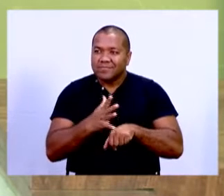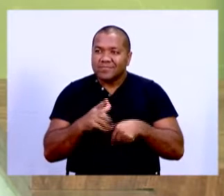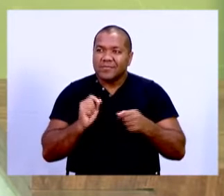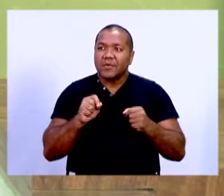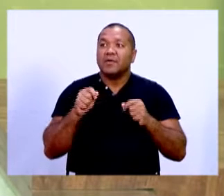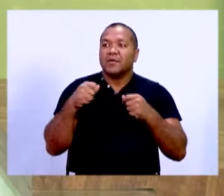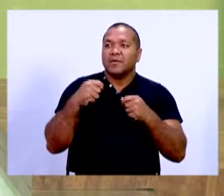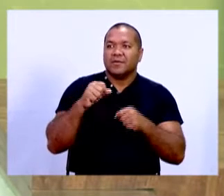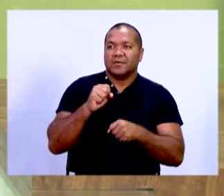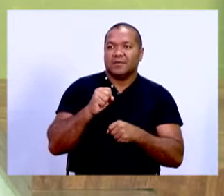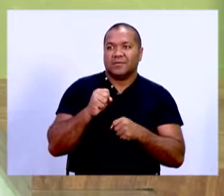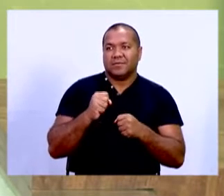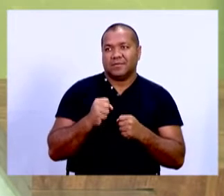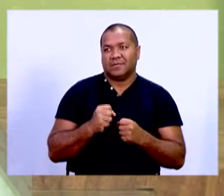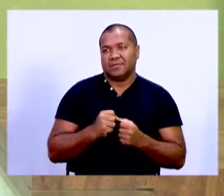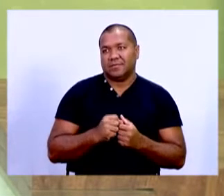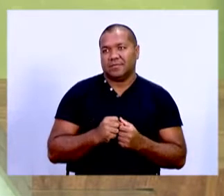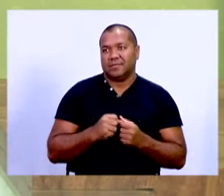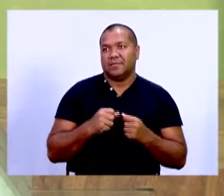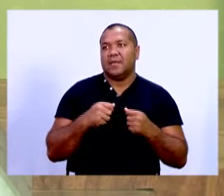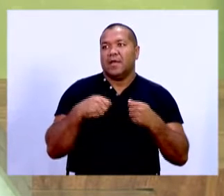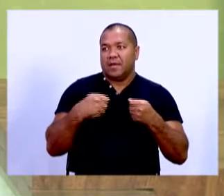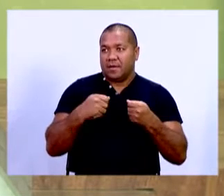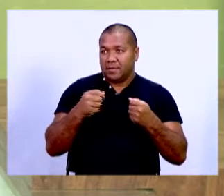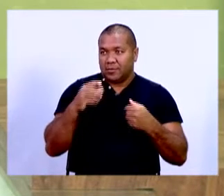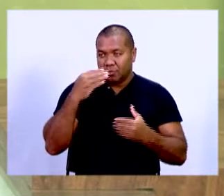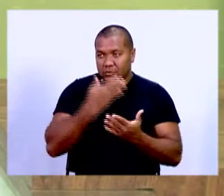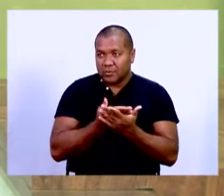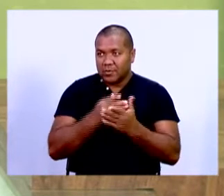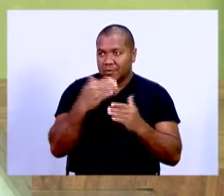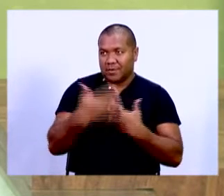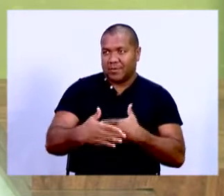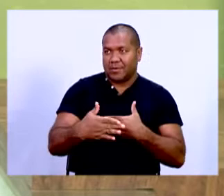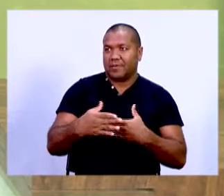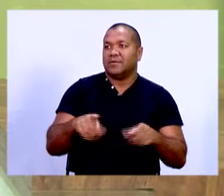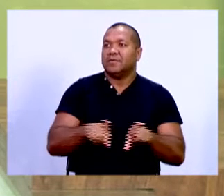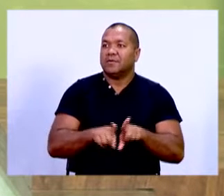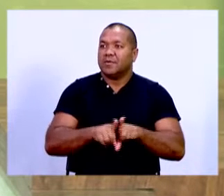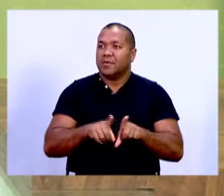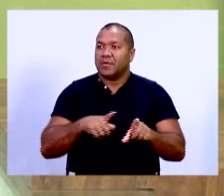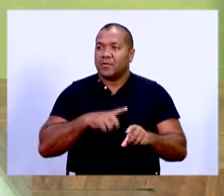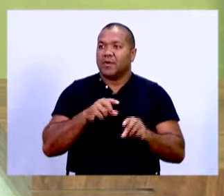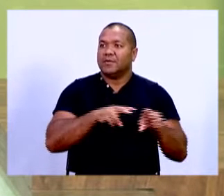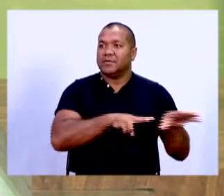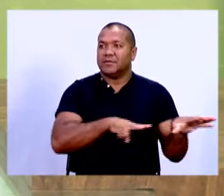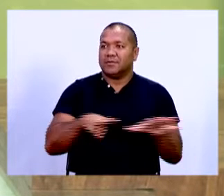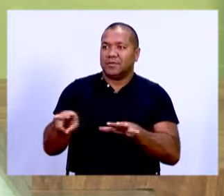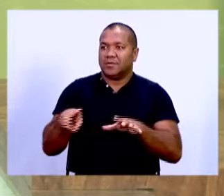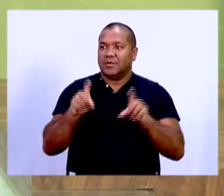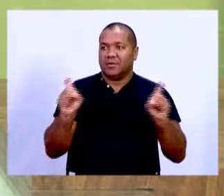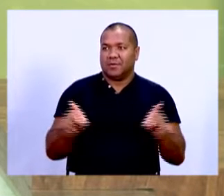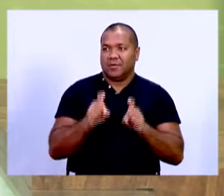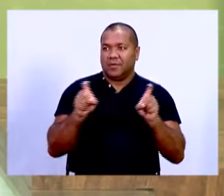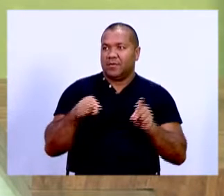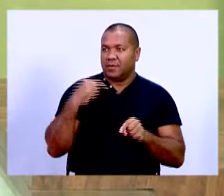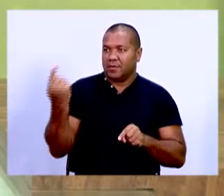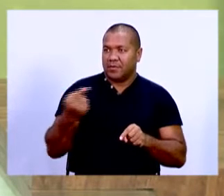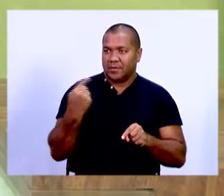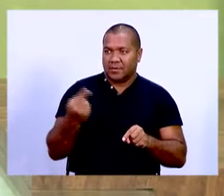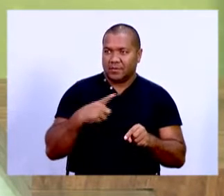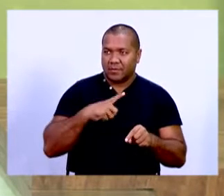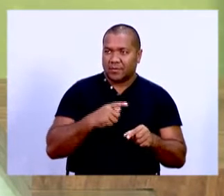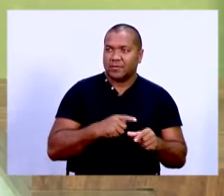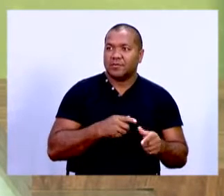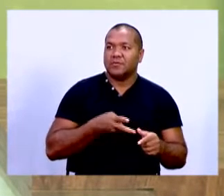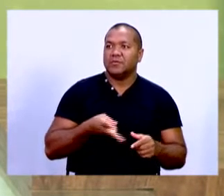as avaliações. Estamos também, né, com a Semana de Informática, que vocês vão continuar acompanhando aí